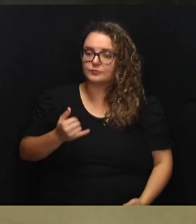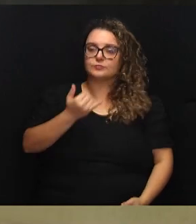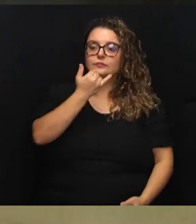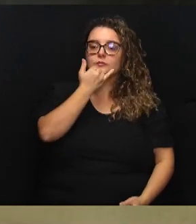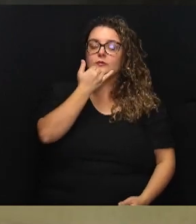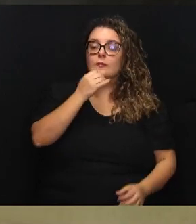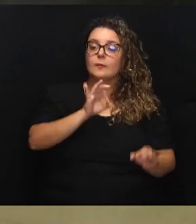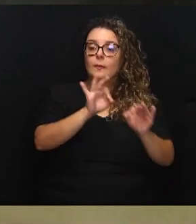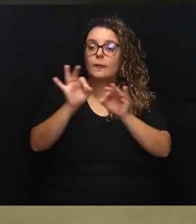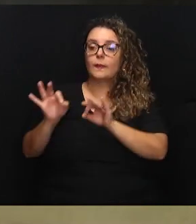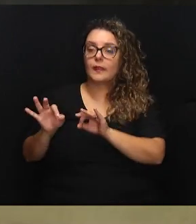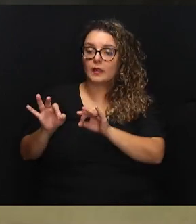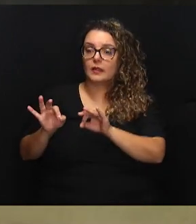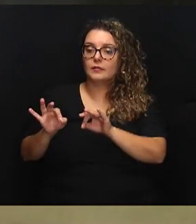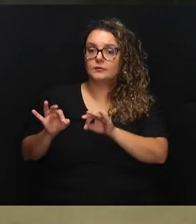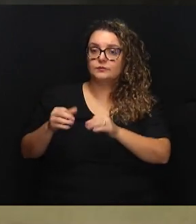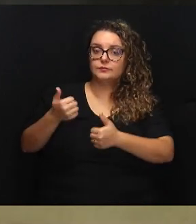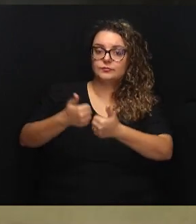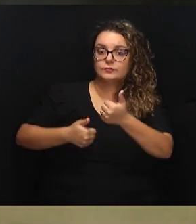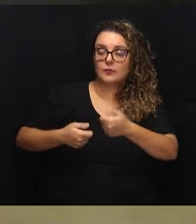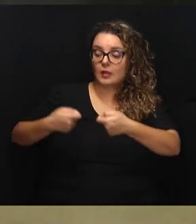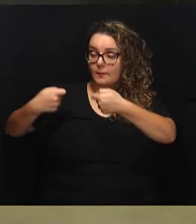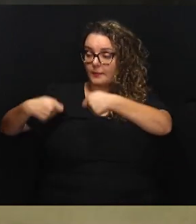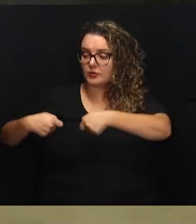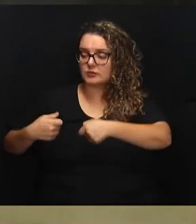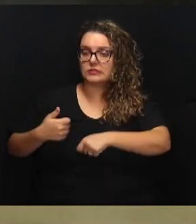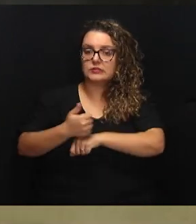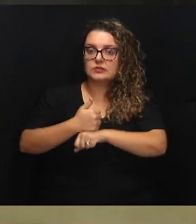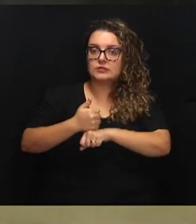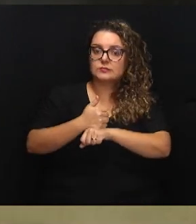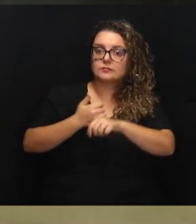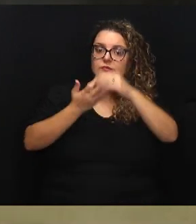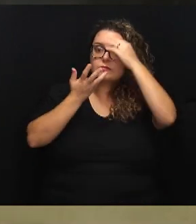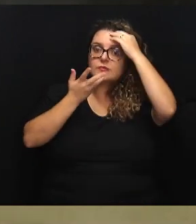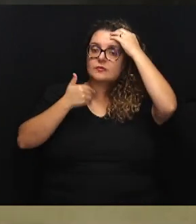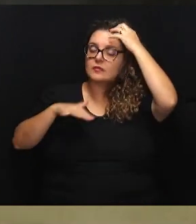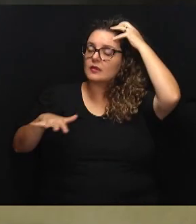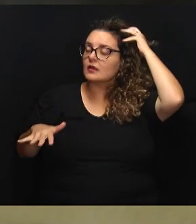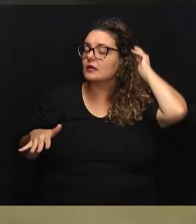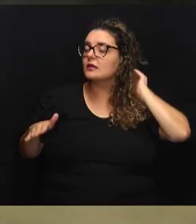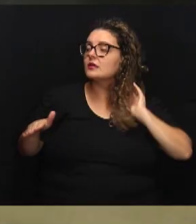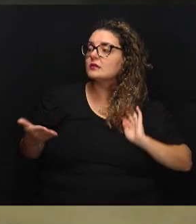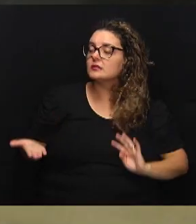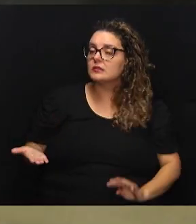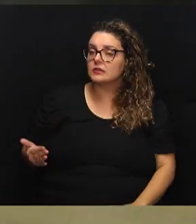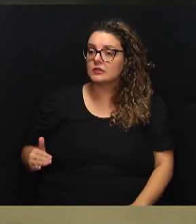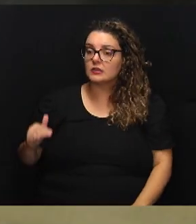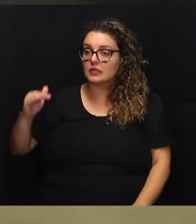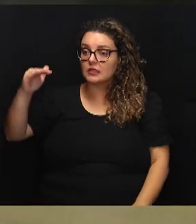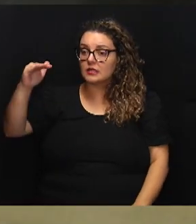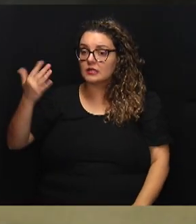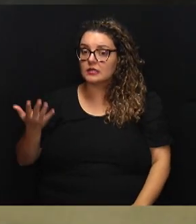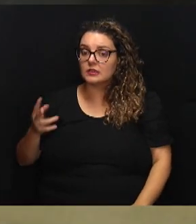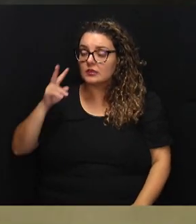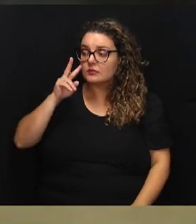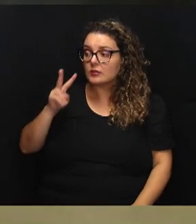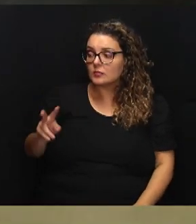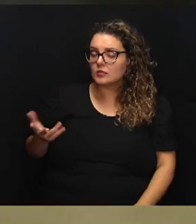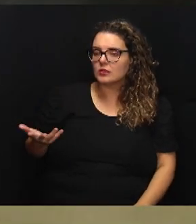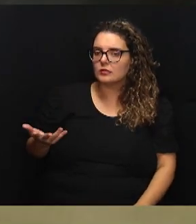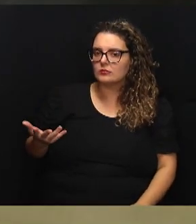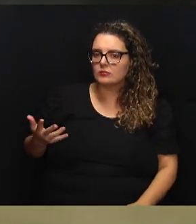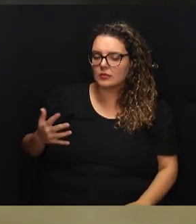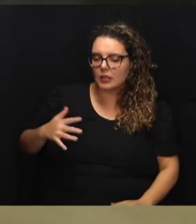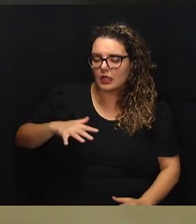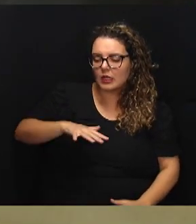pode apostar em um jogador, enfim, e a criança que está ali, crescendo e vendo esse mundo